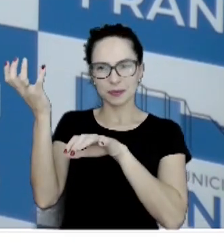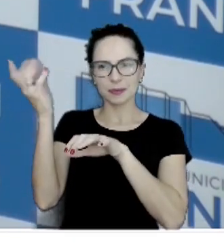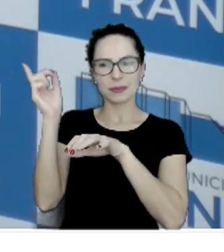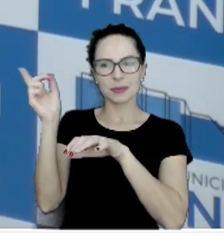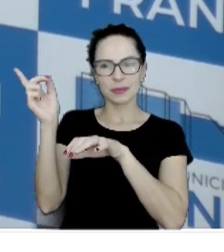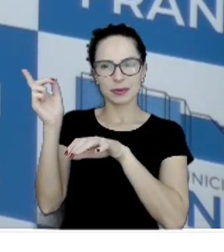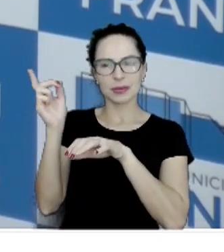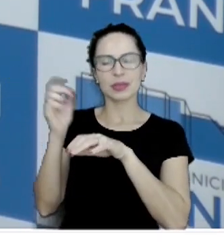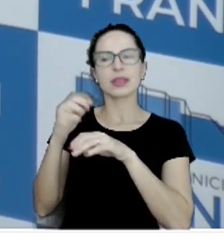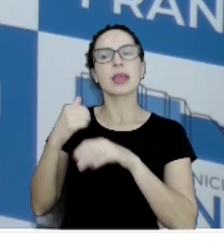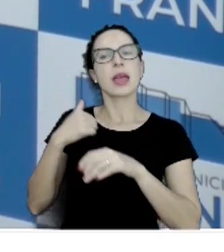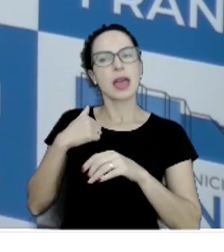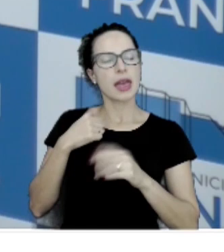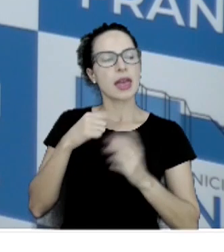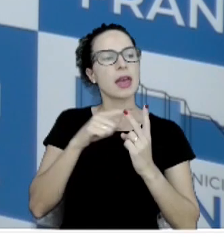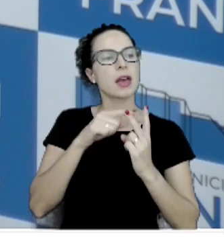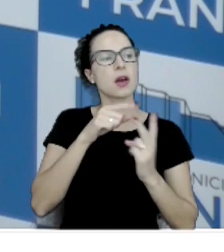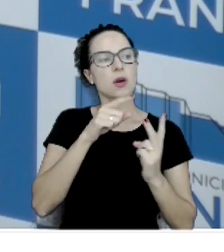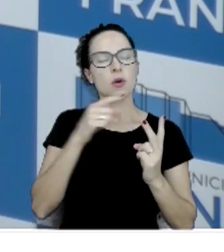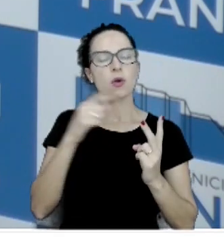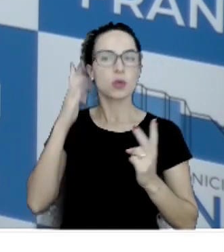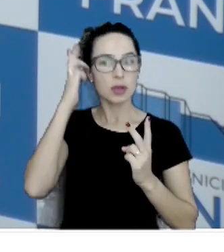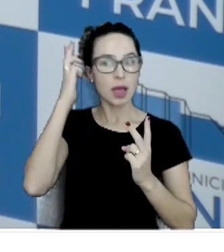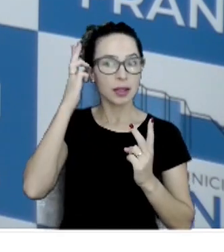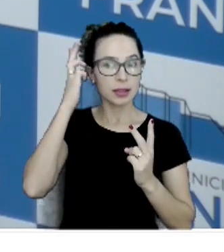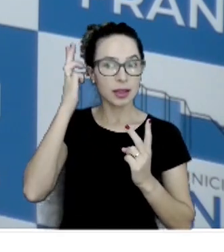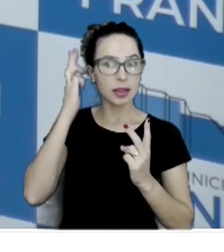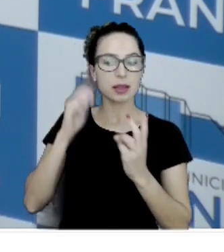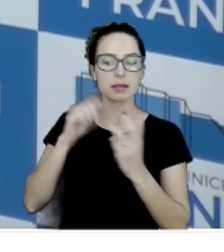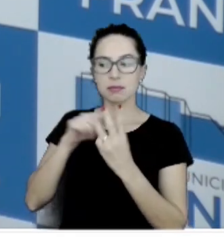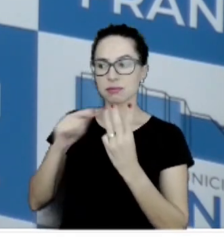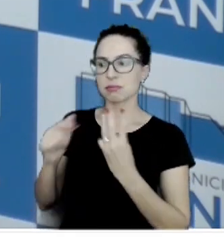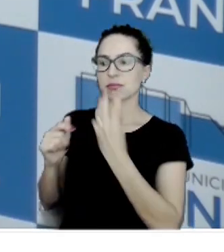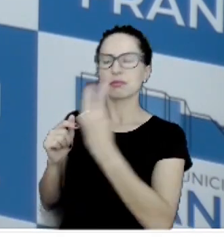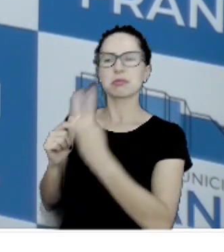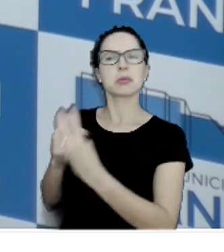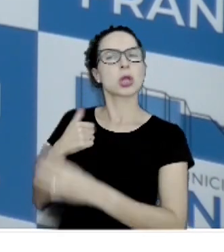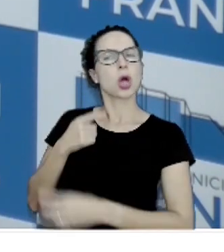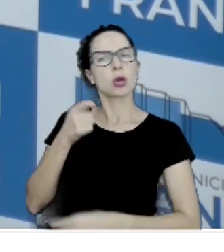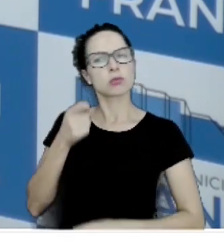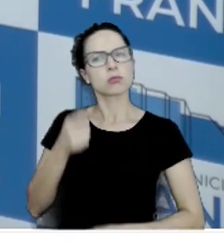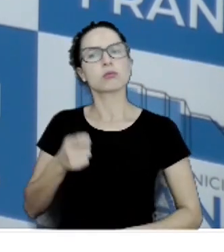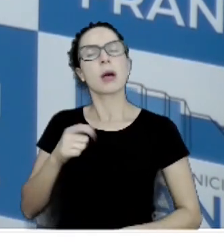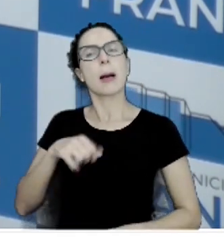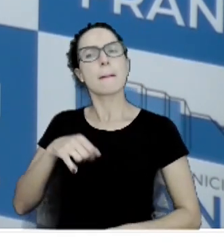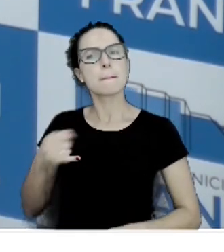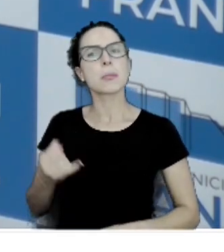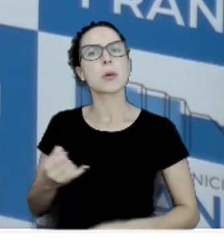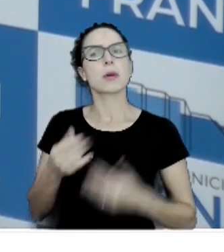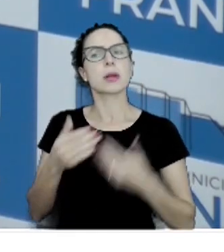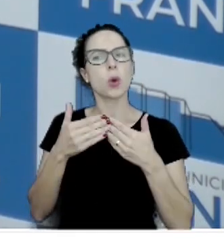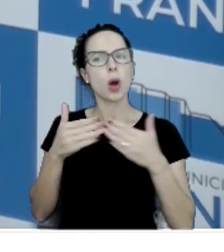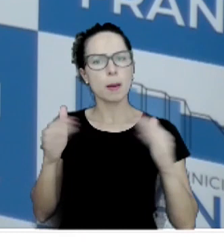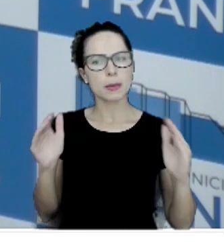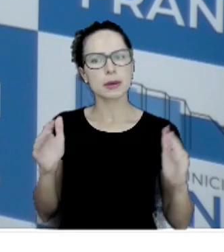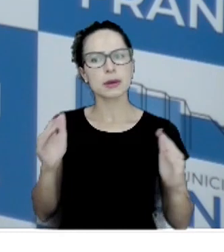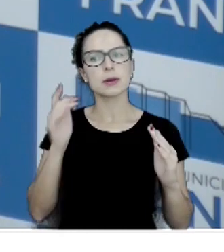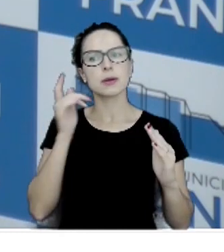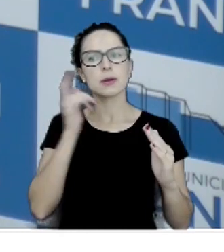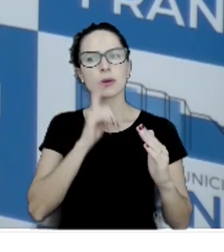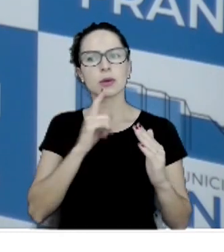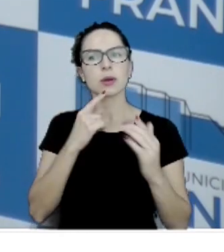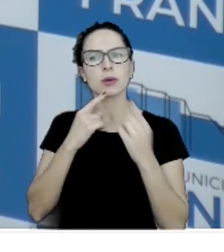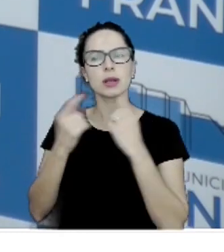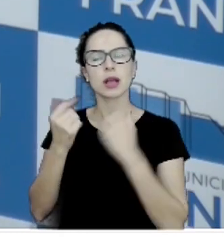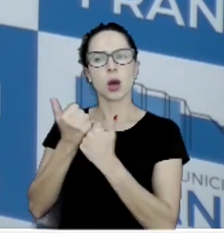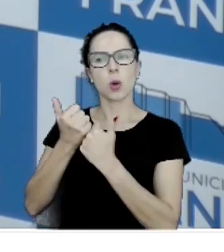tanto eu, você e o vereador Zezinho, nós fomos muito enfáticos, aproveitamos a oportunidade que o assessor do